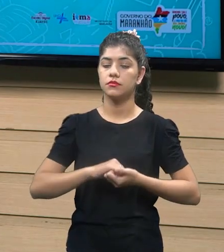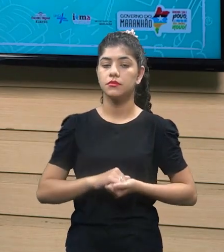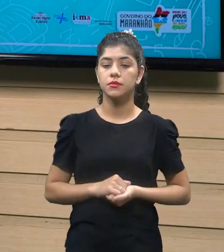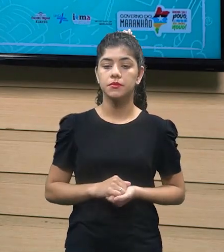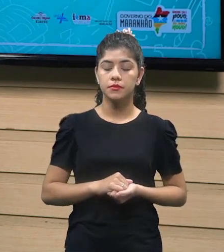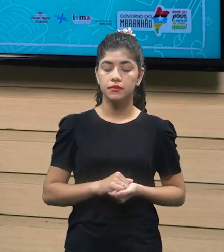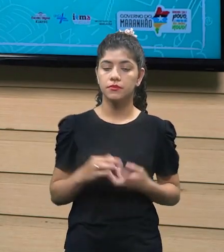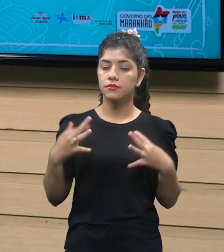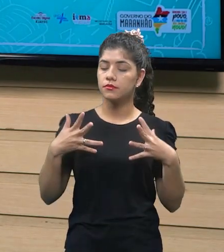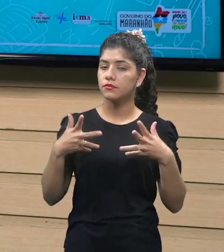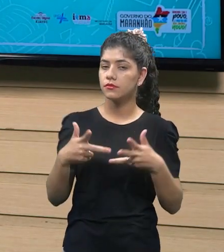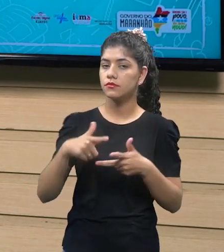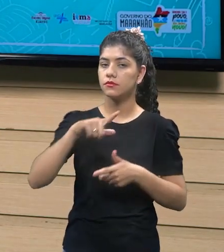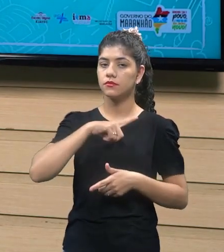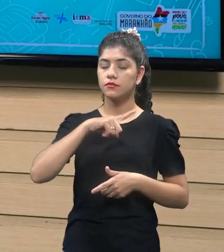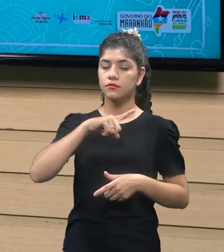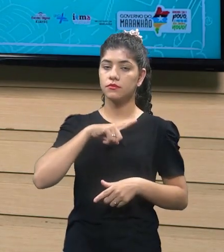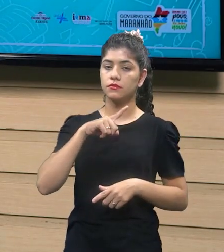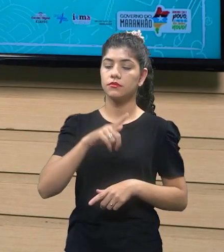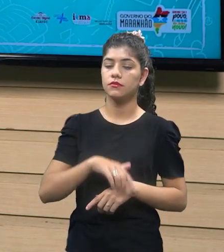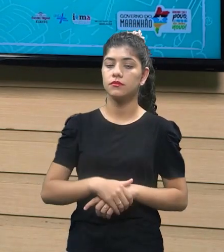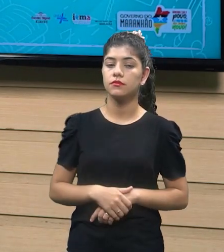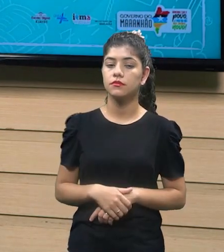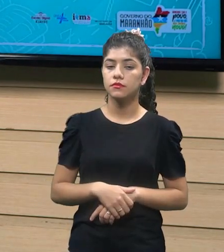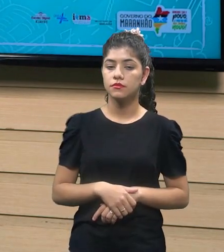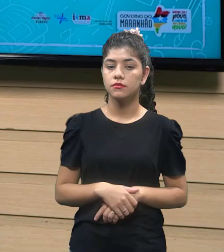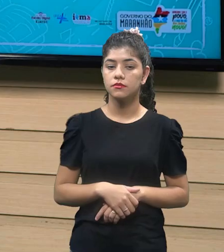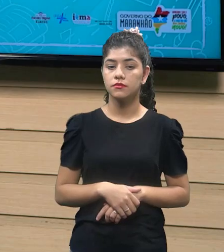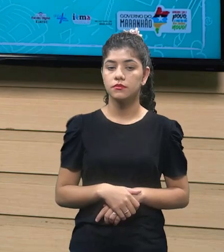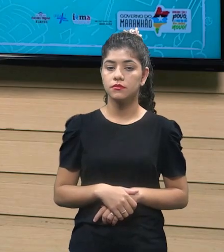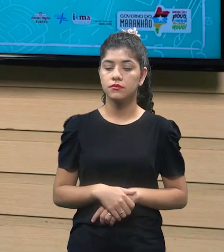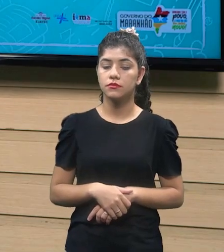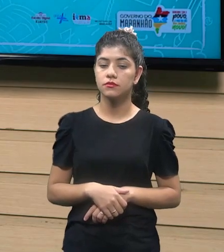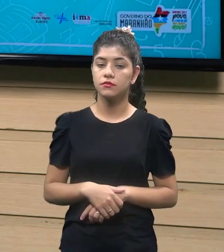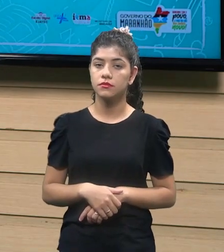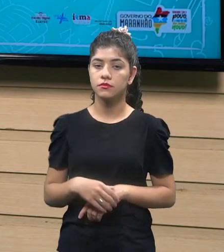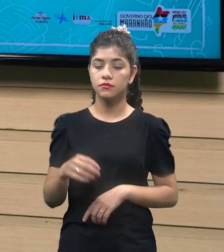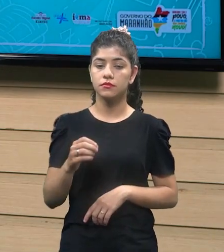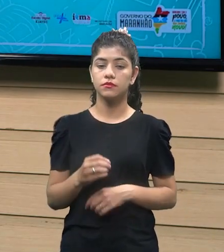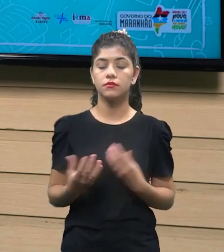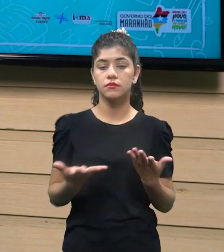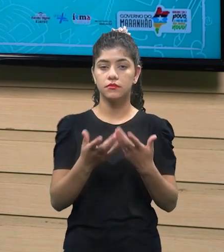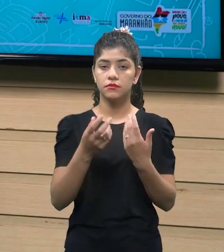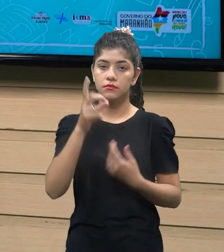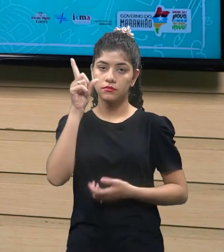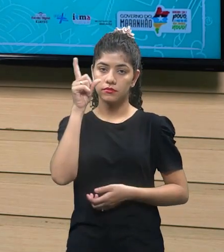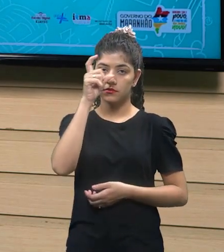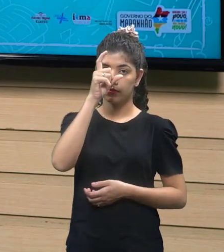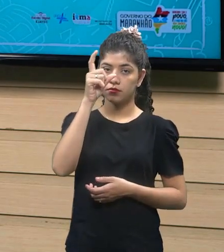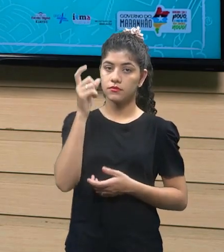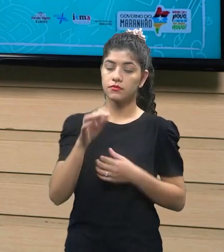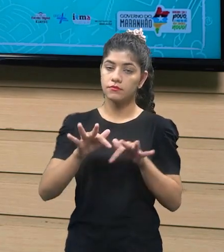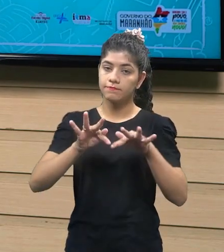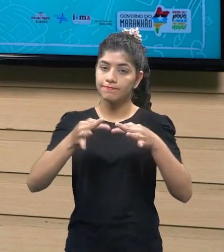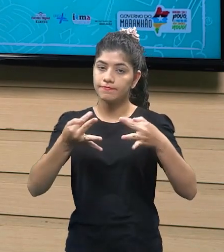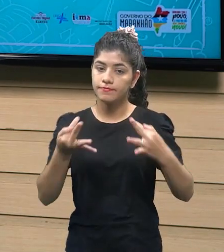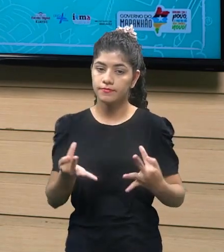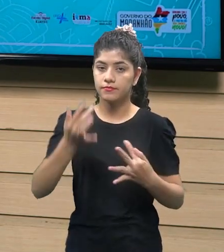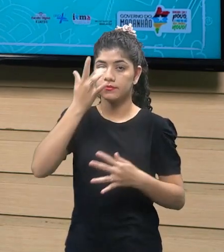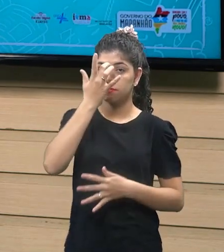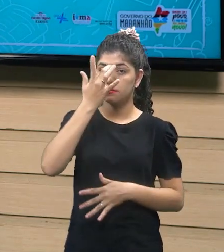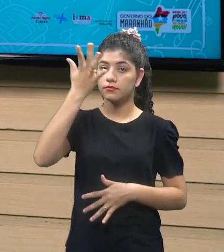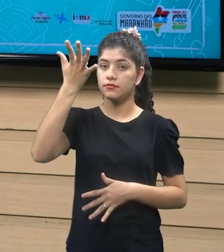esses elementos que fazem parte do Java, eles são elementos que facilitam, como ele diz aqui, é uma linguagem